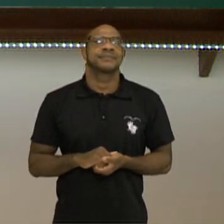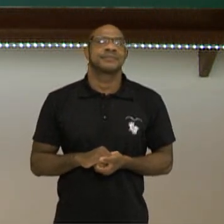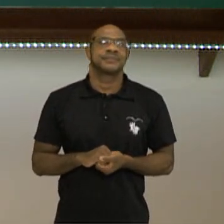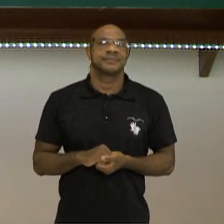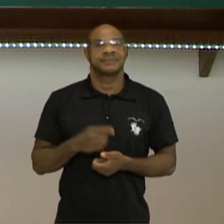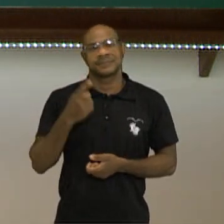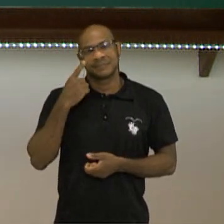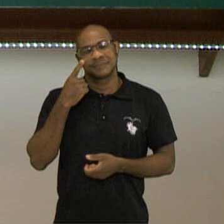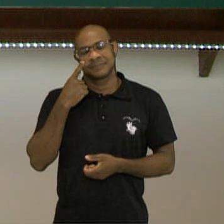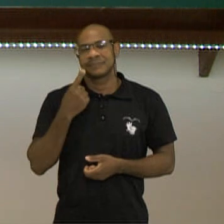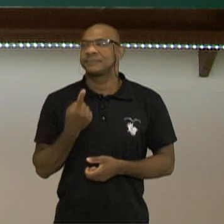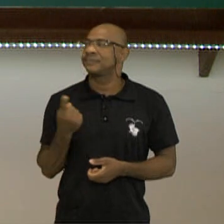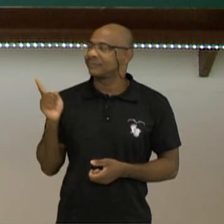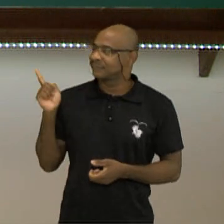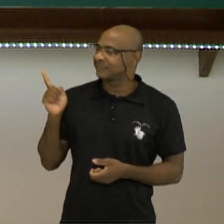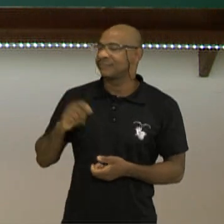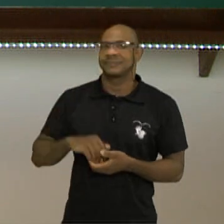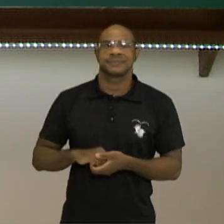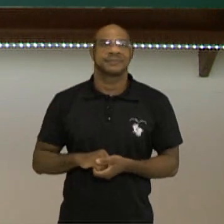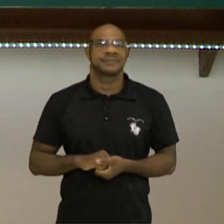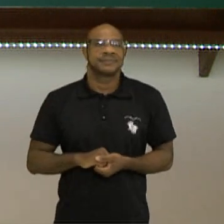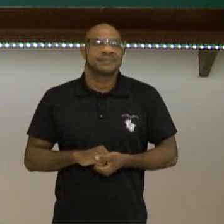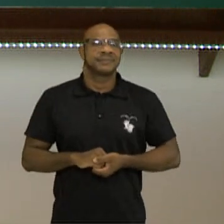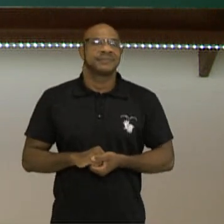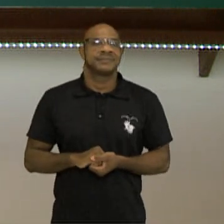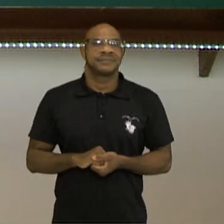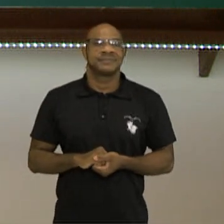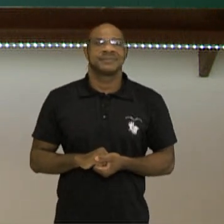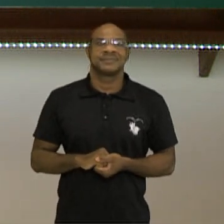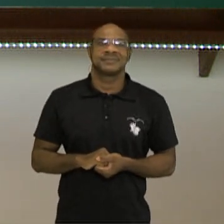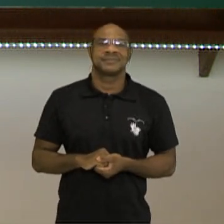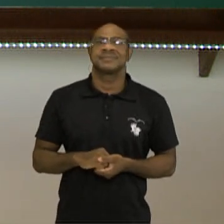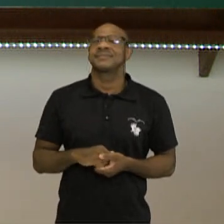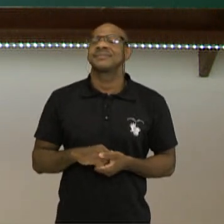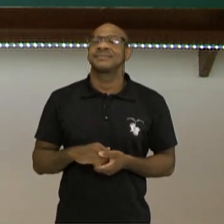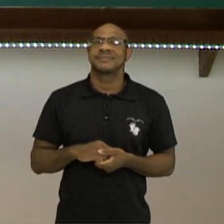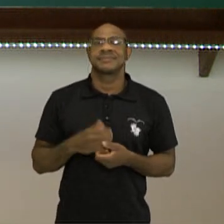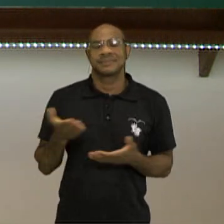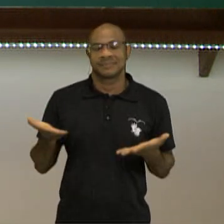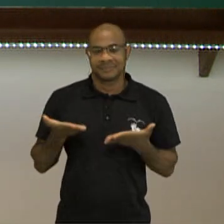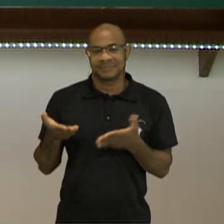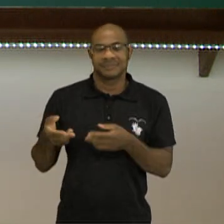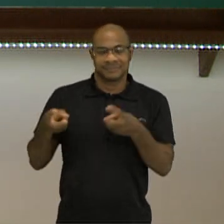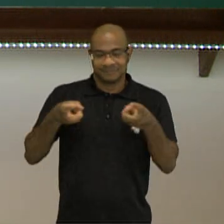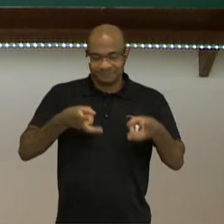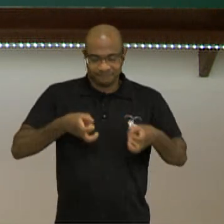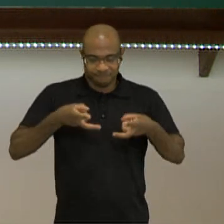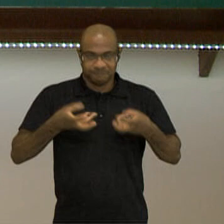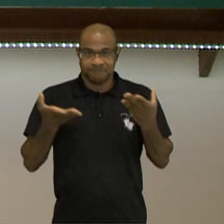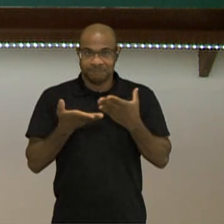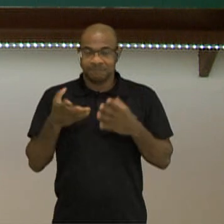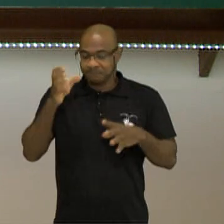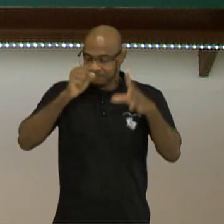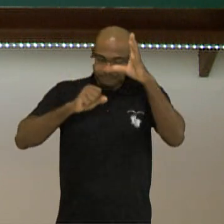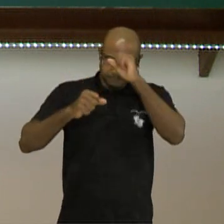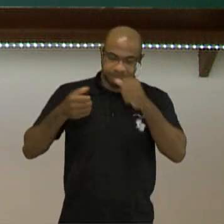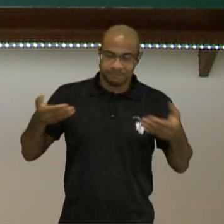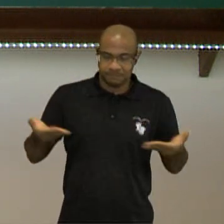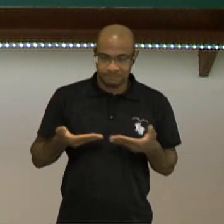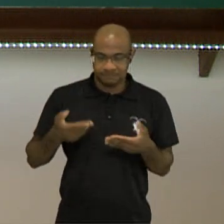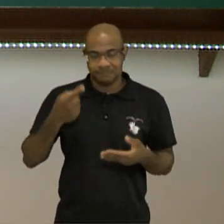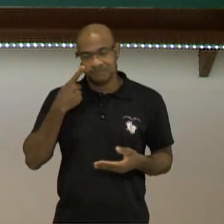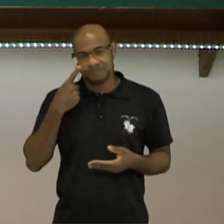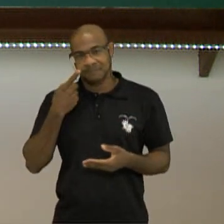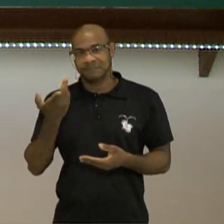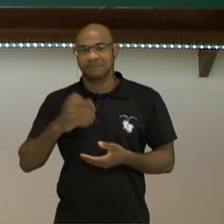Vamos ver mais um pouquinho sobre essa comic trip? Tem muito para explorar, embora a tira cômica seja curtinha, são muitos os recursos e a